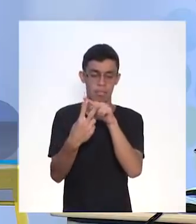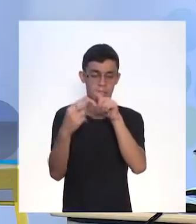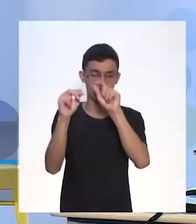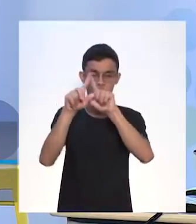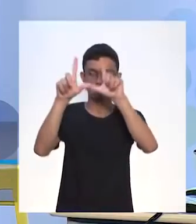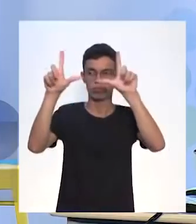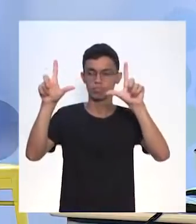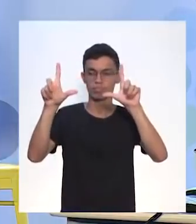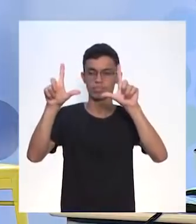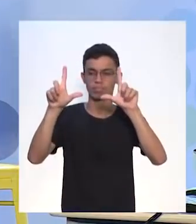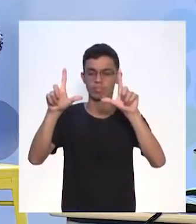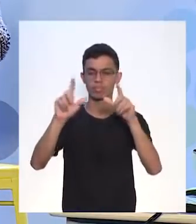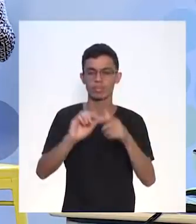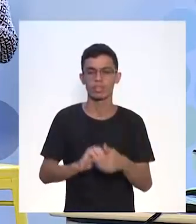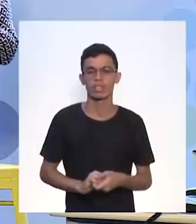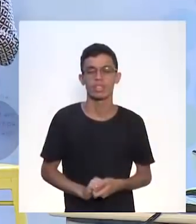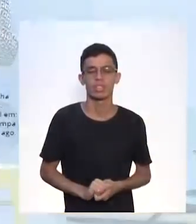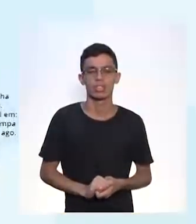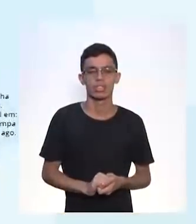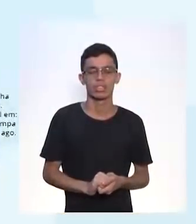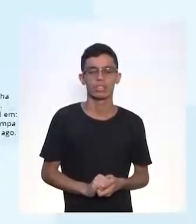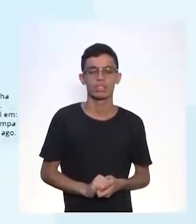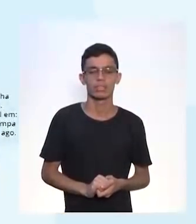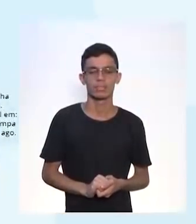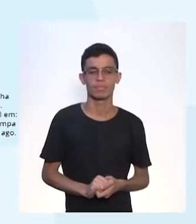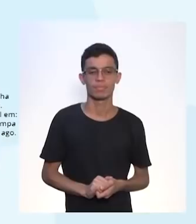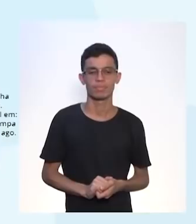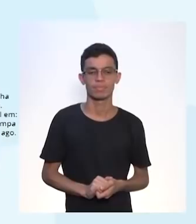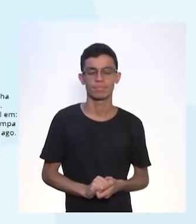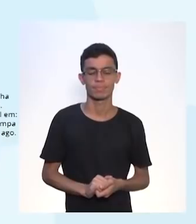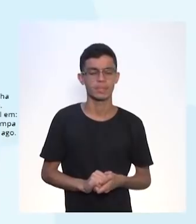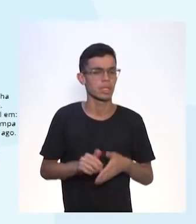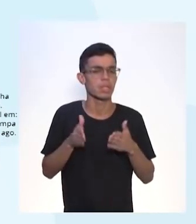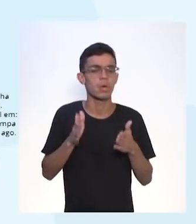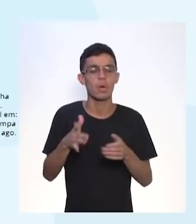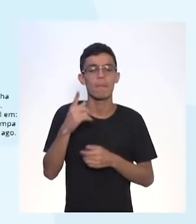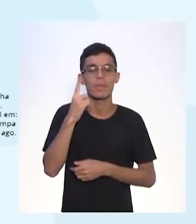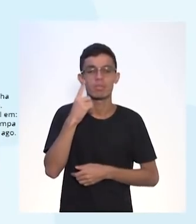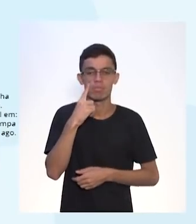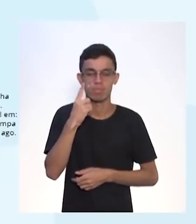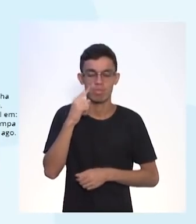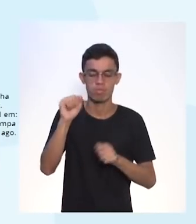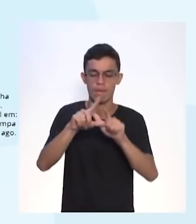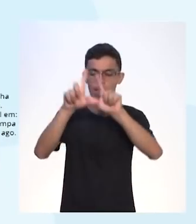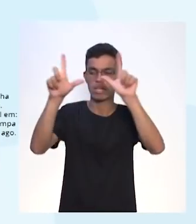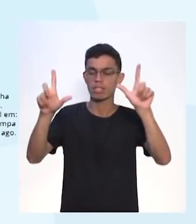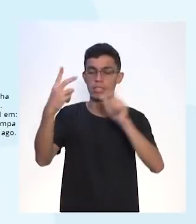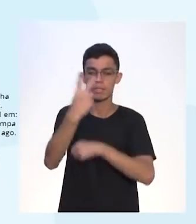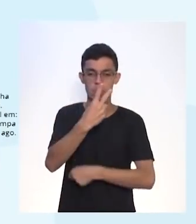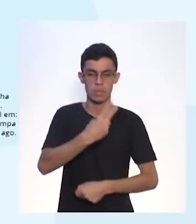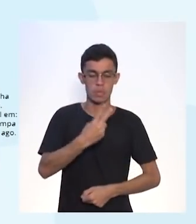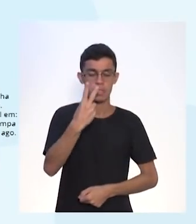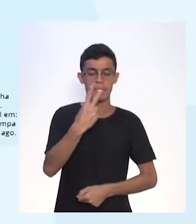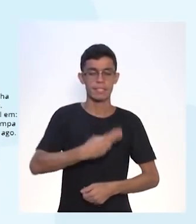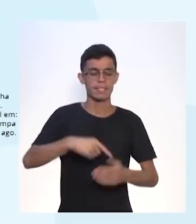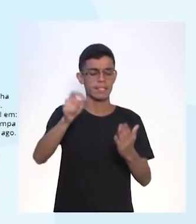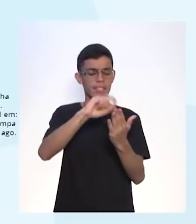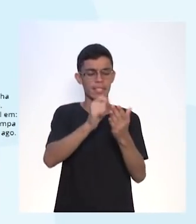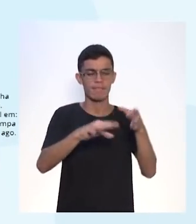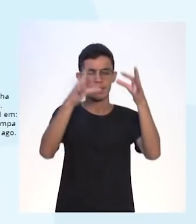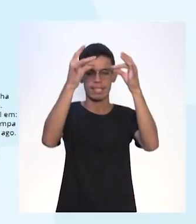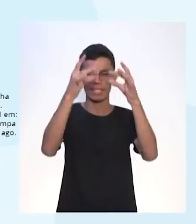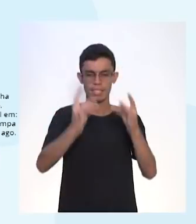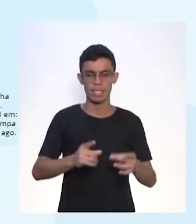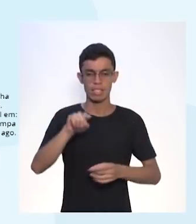cartaz. Pode ir, Elaine. E agora, observe o cartaz 2 e descreva. Após